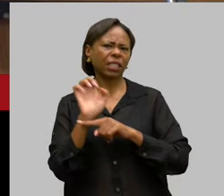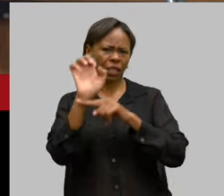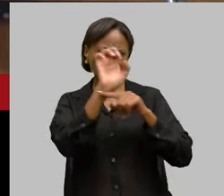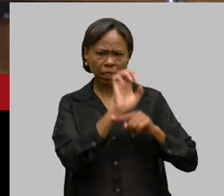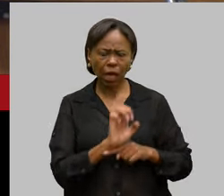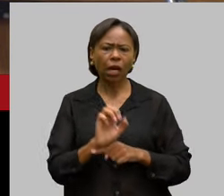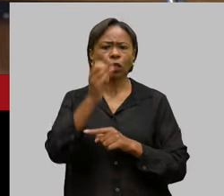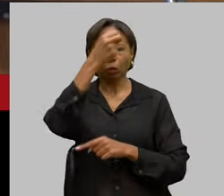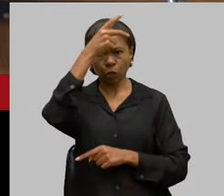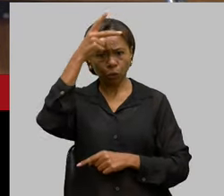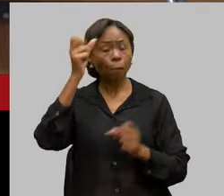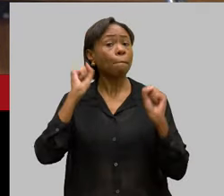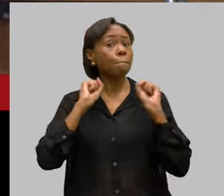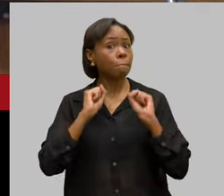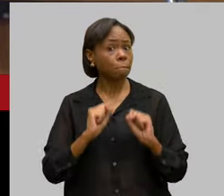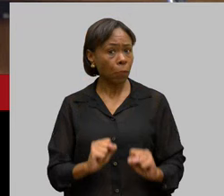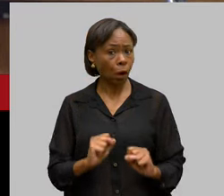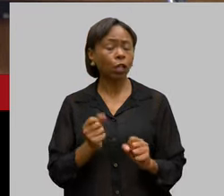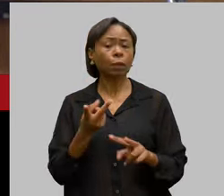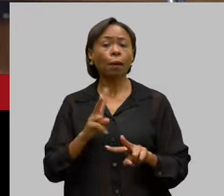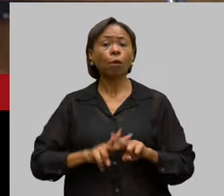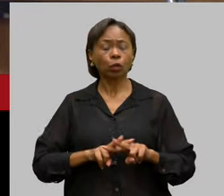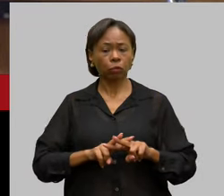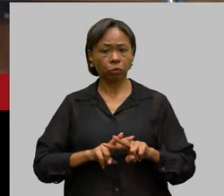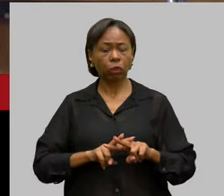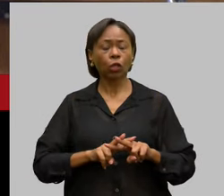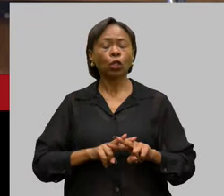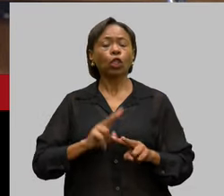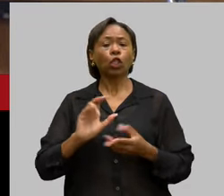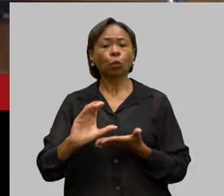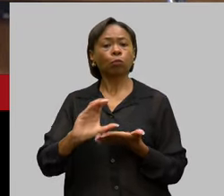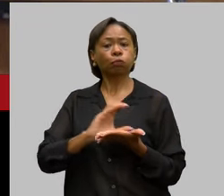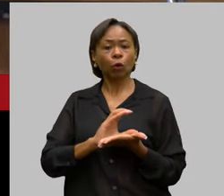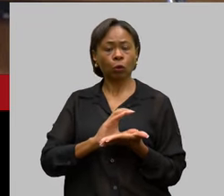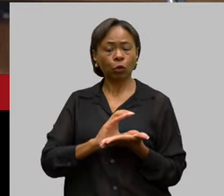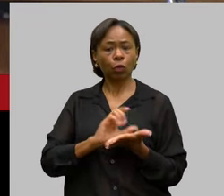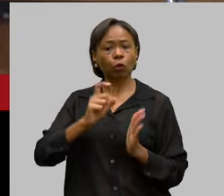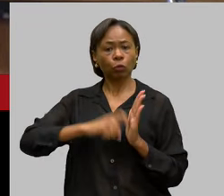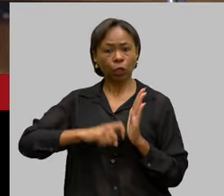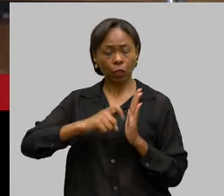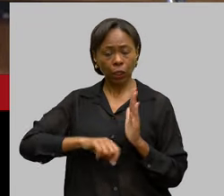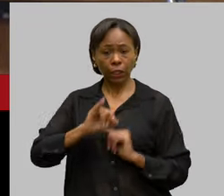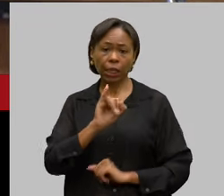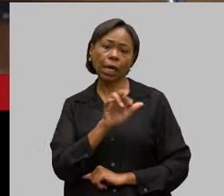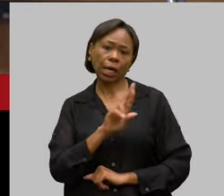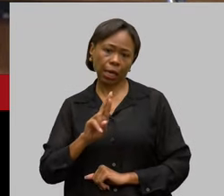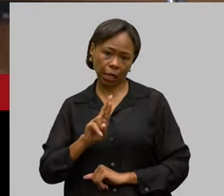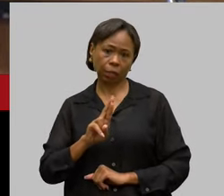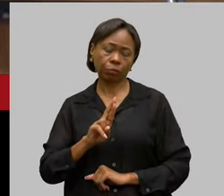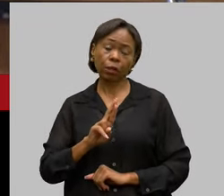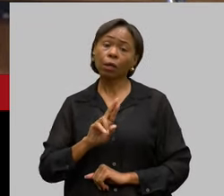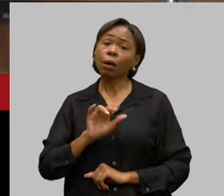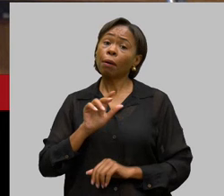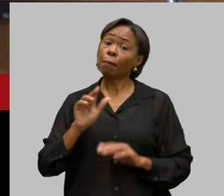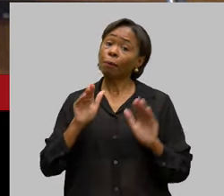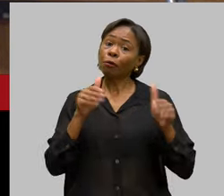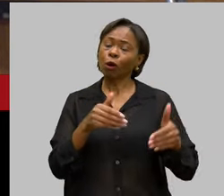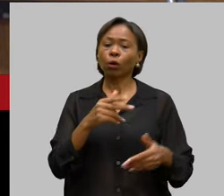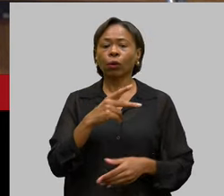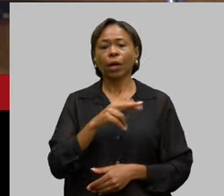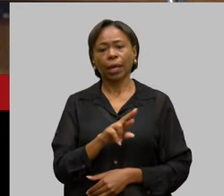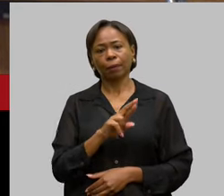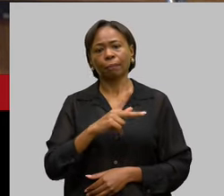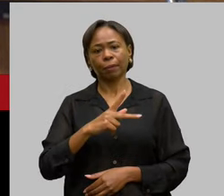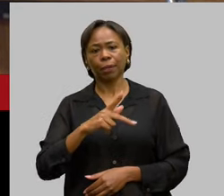imposto de renda retido na fonte que é receita direta própria para os rpps e tem outras tantas que poderíamos ficar aqui a tarde